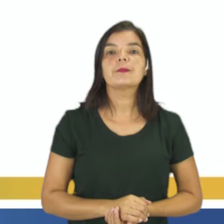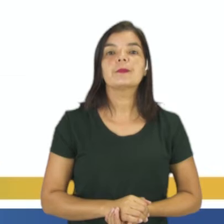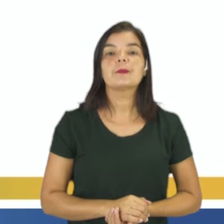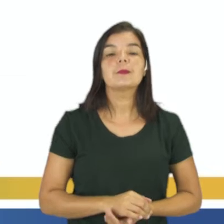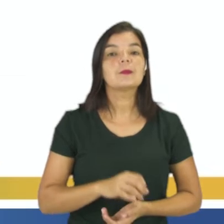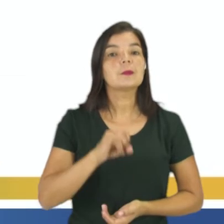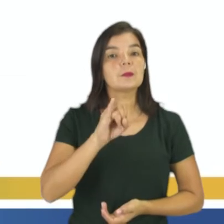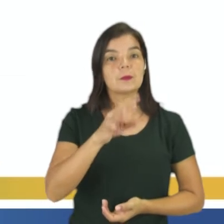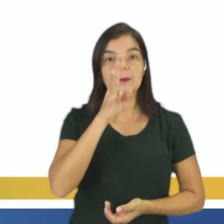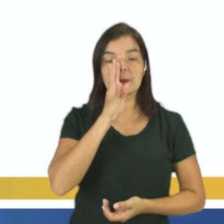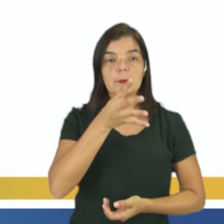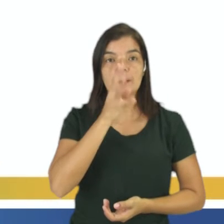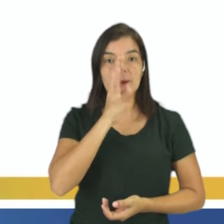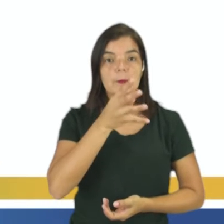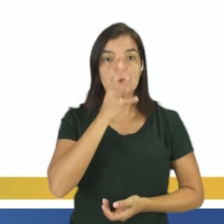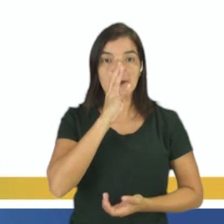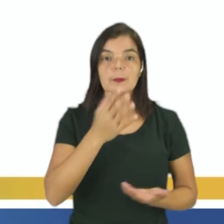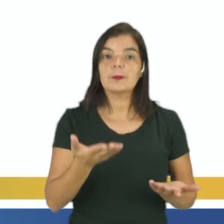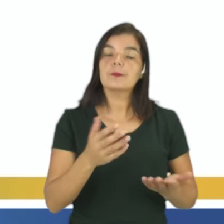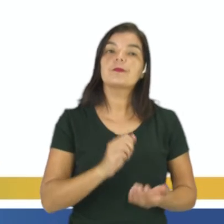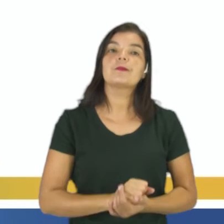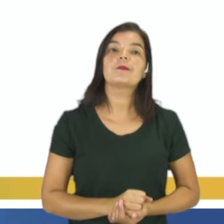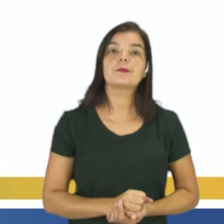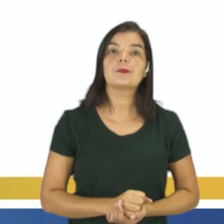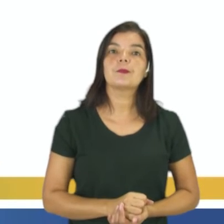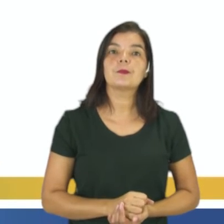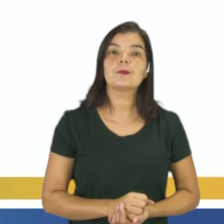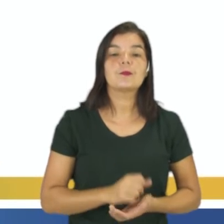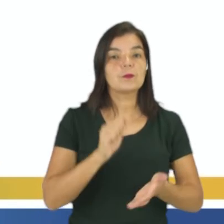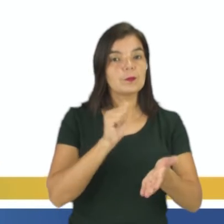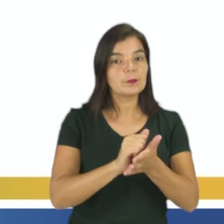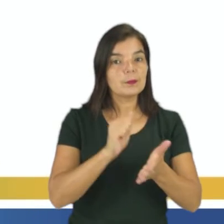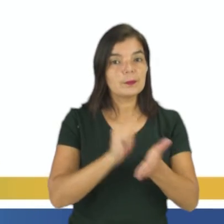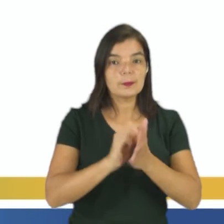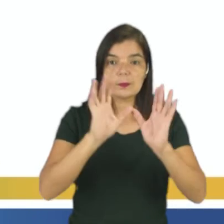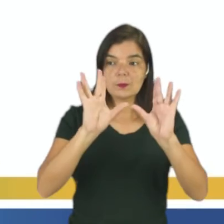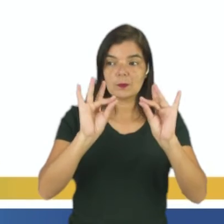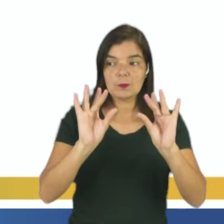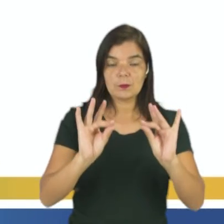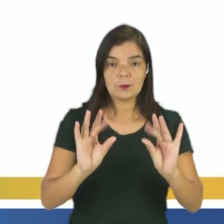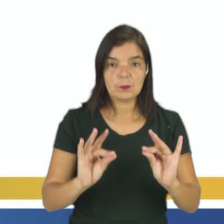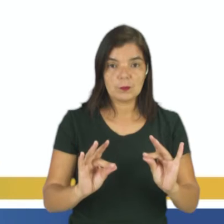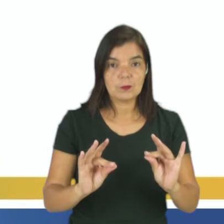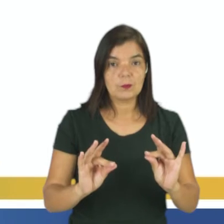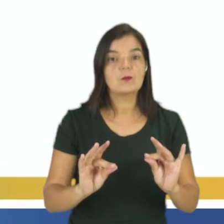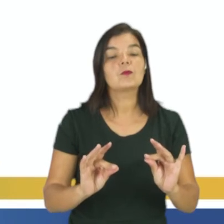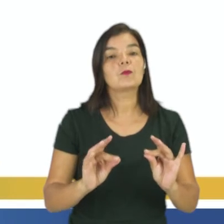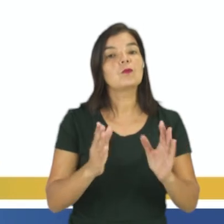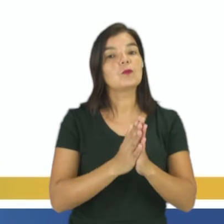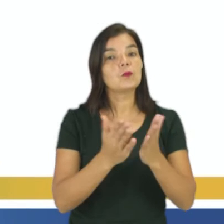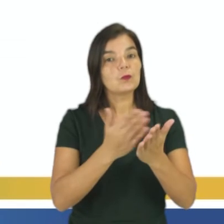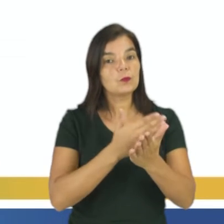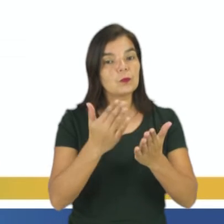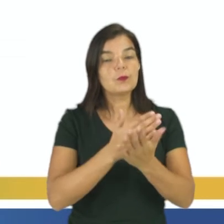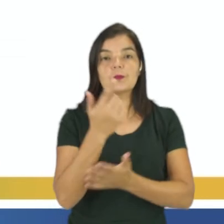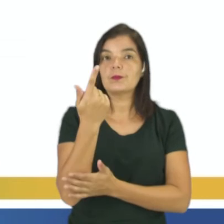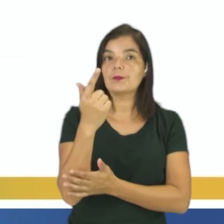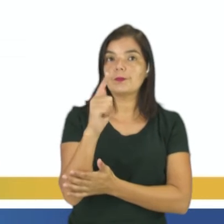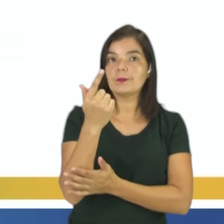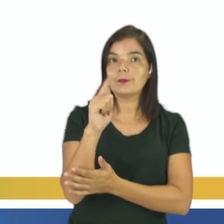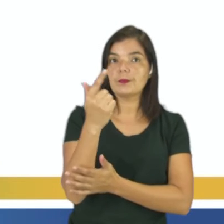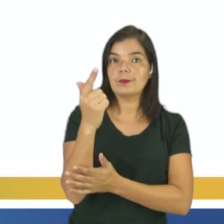há uma crítica, né, no caso descritiva, do livro Geografias